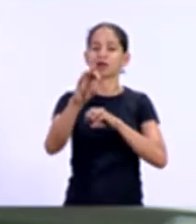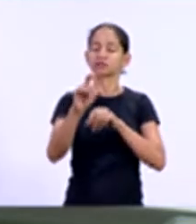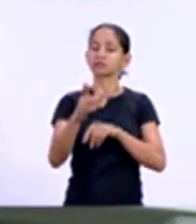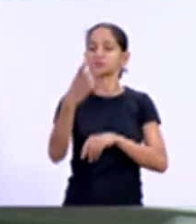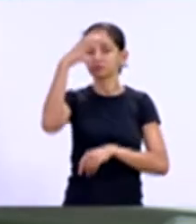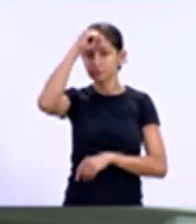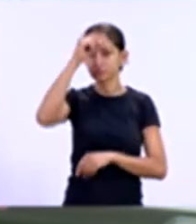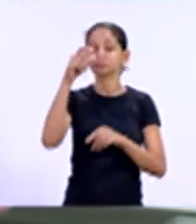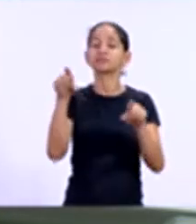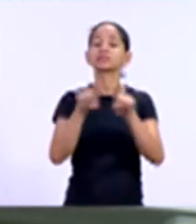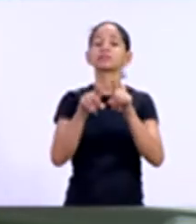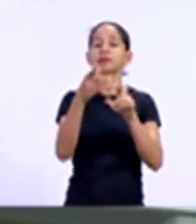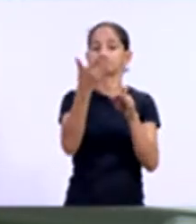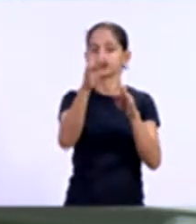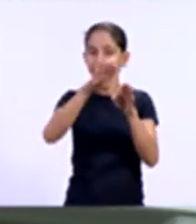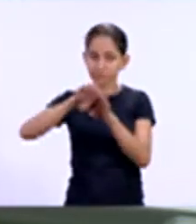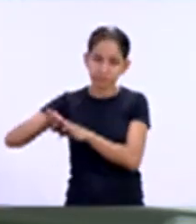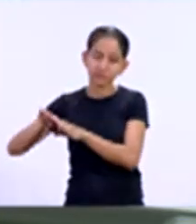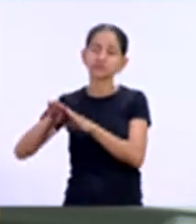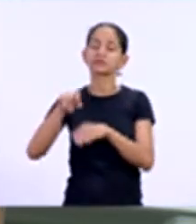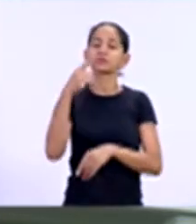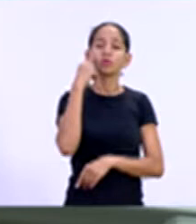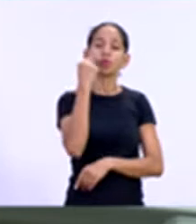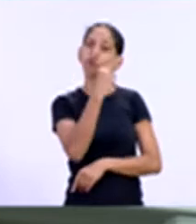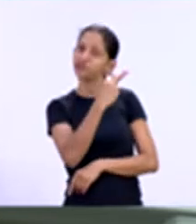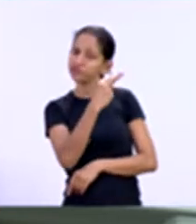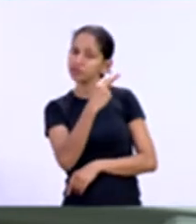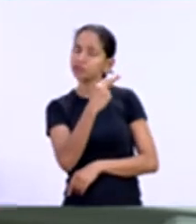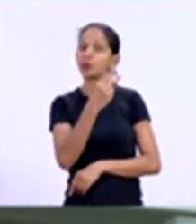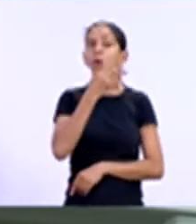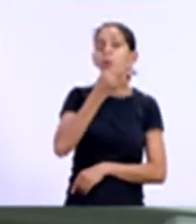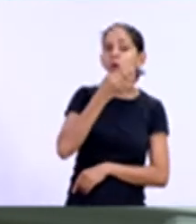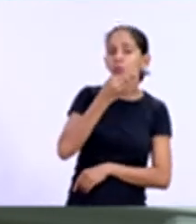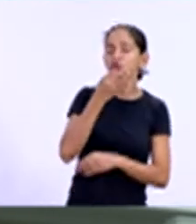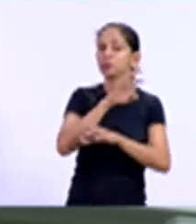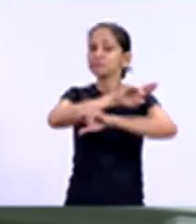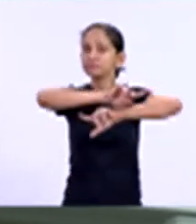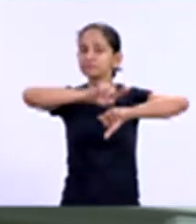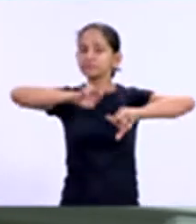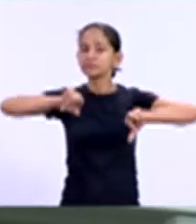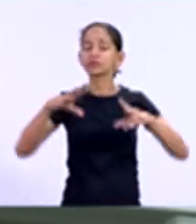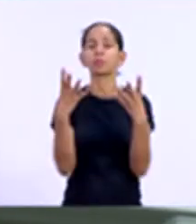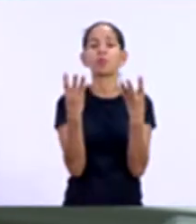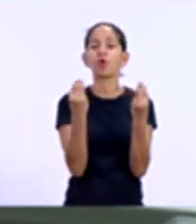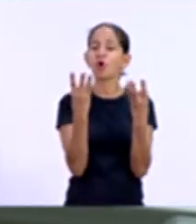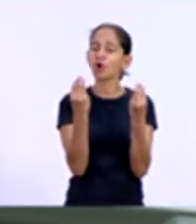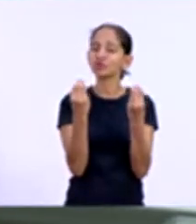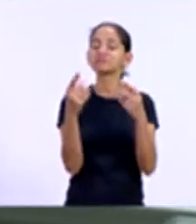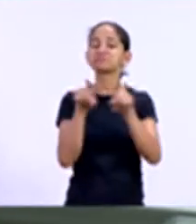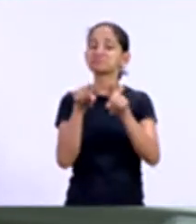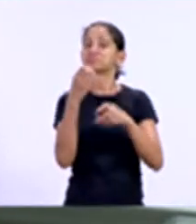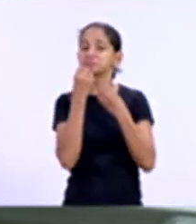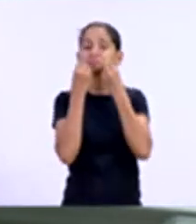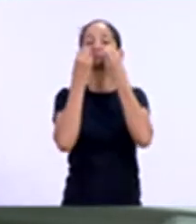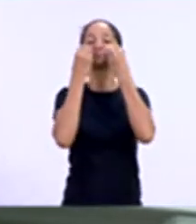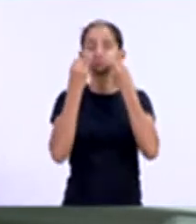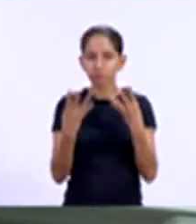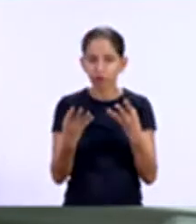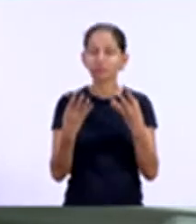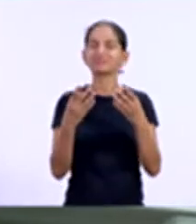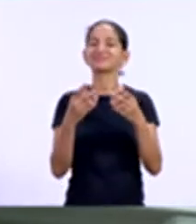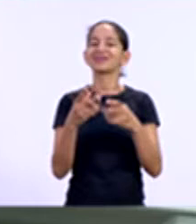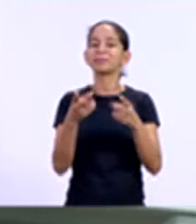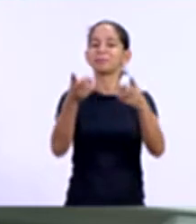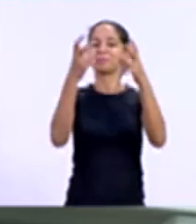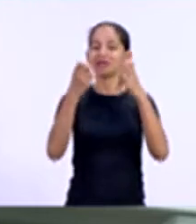nessas contribuições, né, que nós tivemos dos nossos estudantes, é que eles citam justamente isso, a